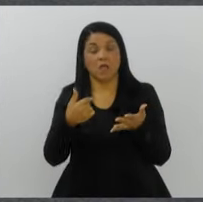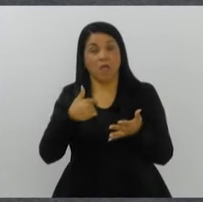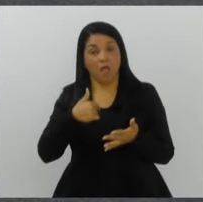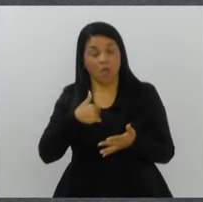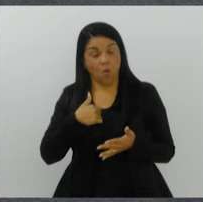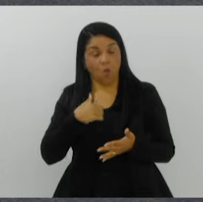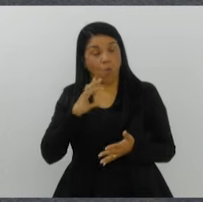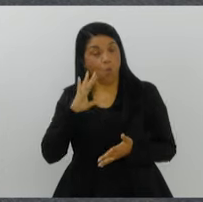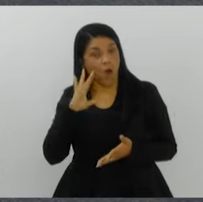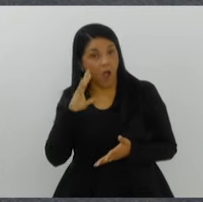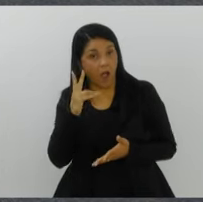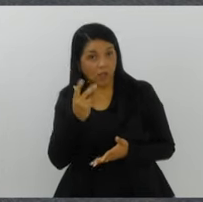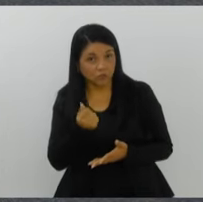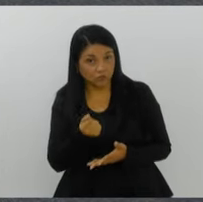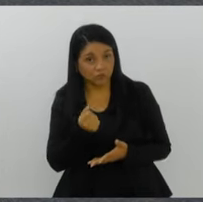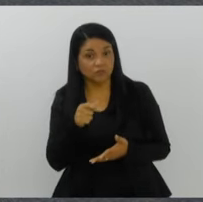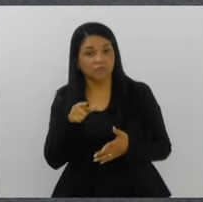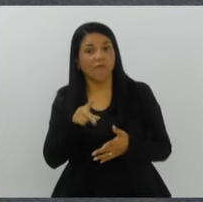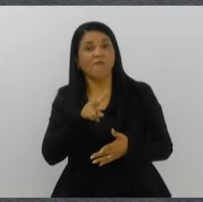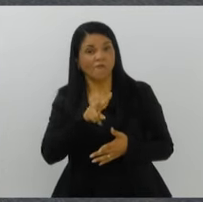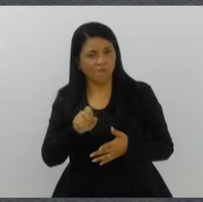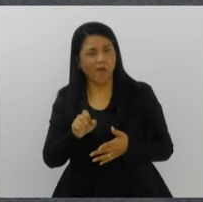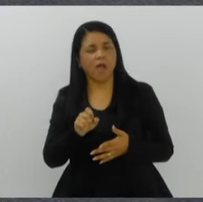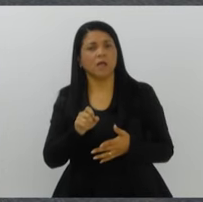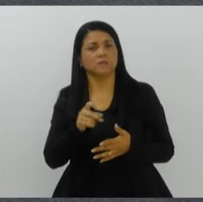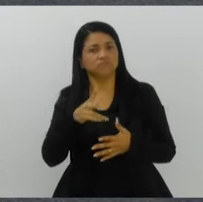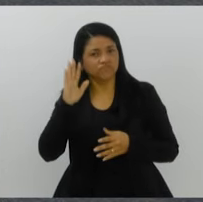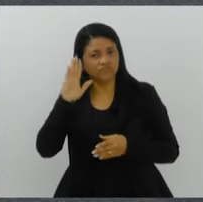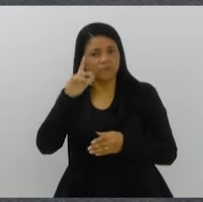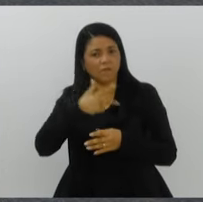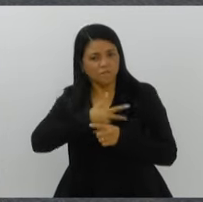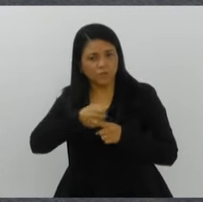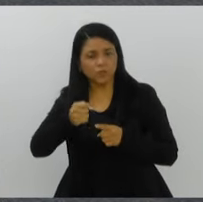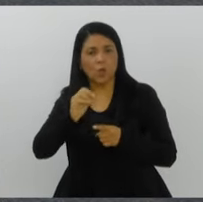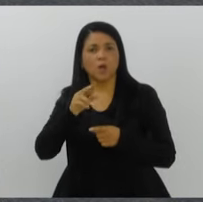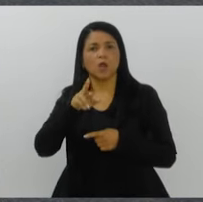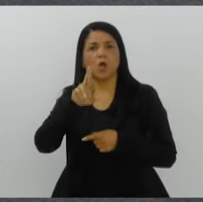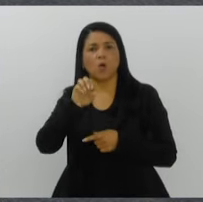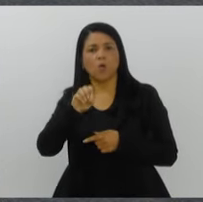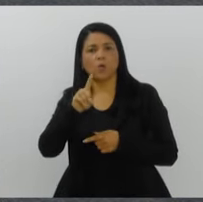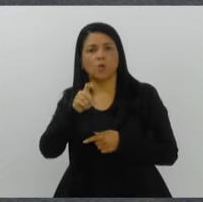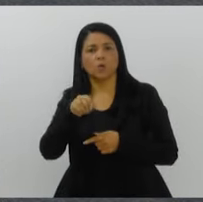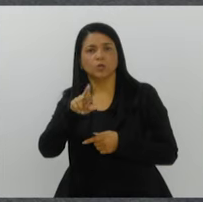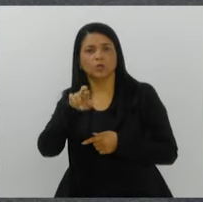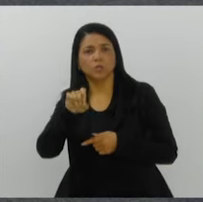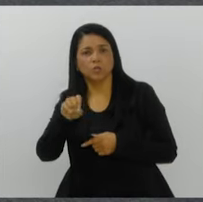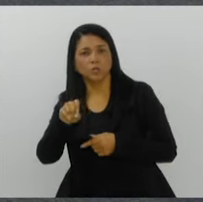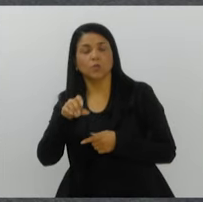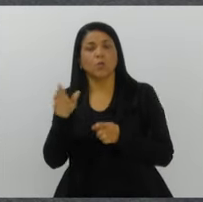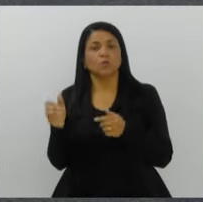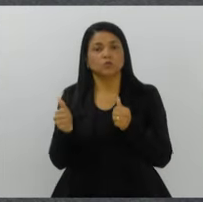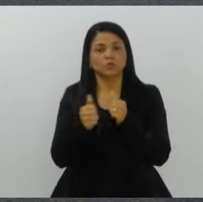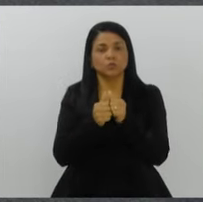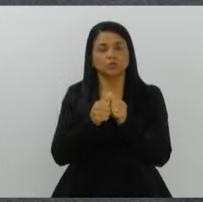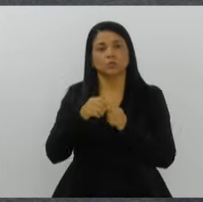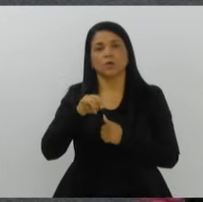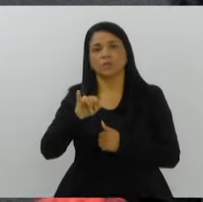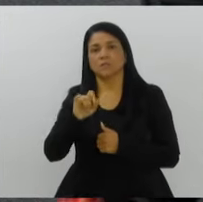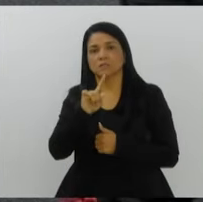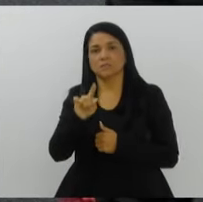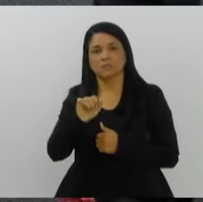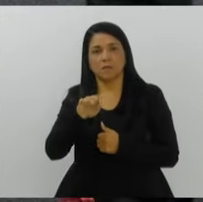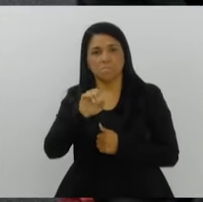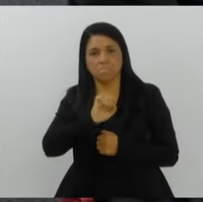acho que vai dar Rodrigo Neves de novo. Vai dar Rodrigo Neves com o Isabel Suan. Estão liderando